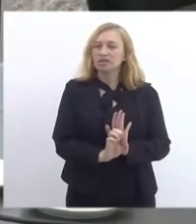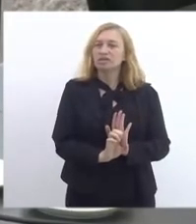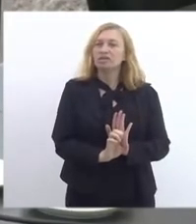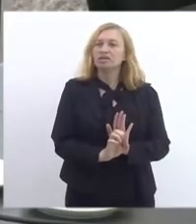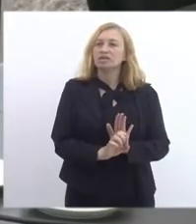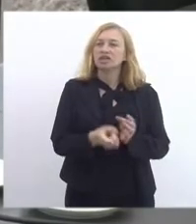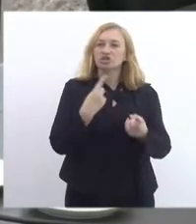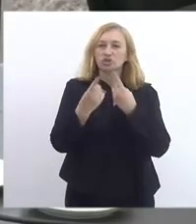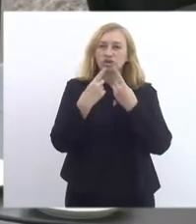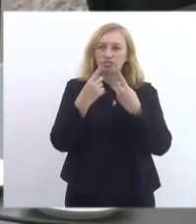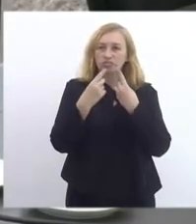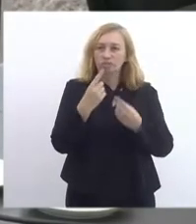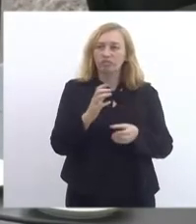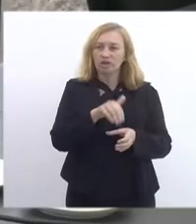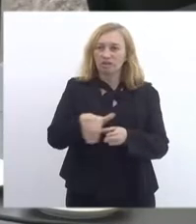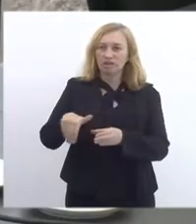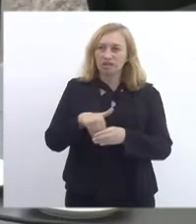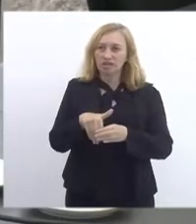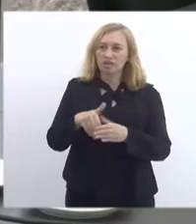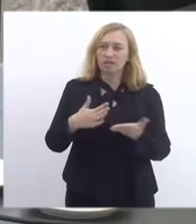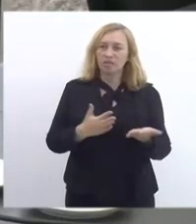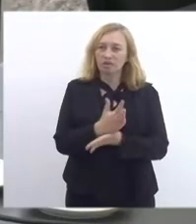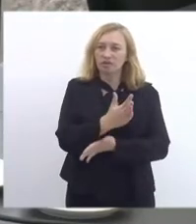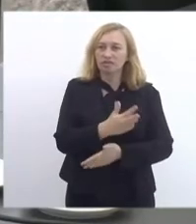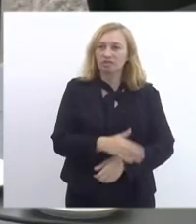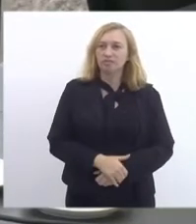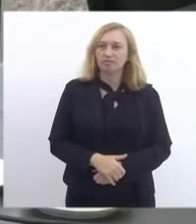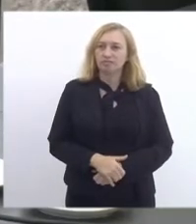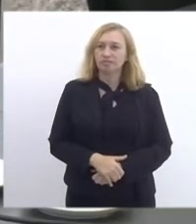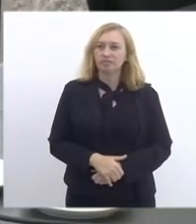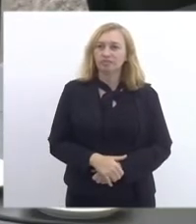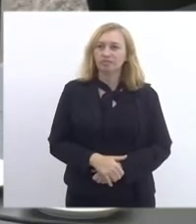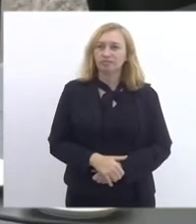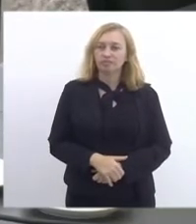discussão, em votação, aprovado.